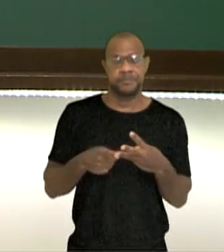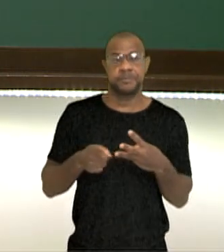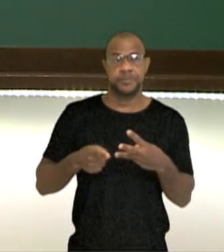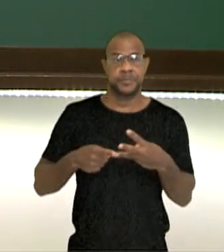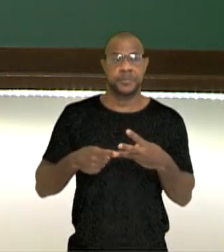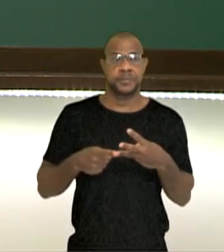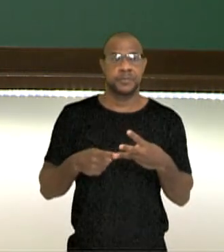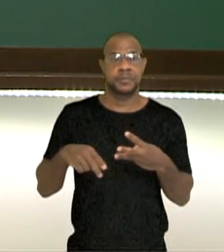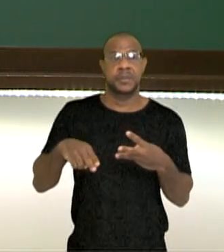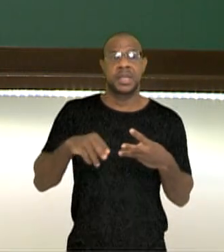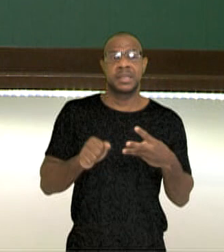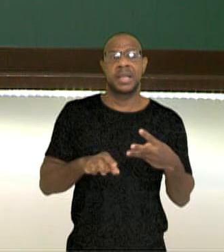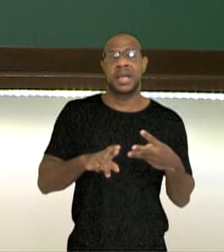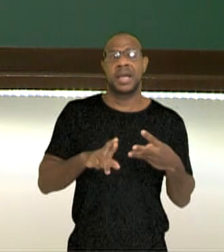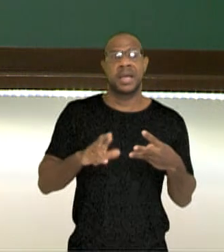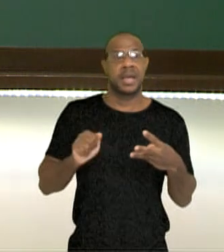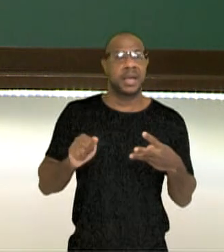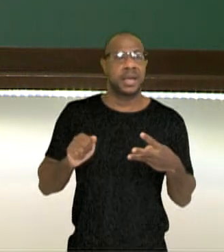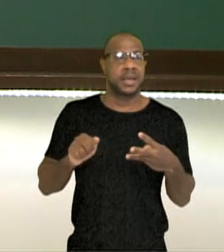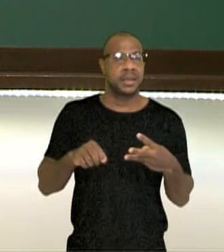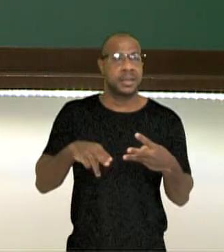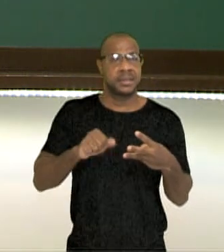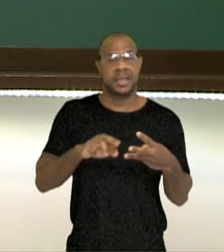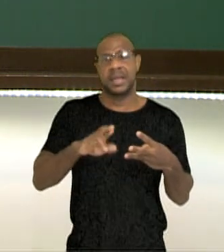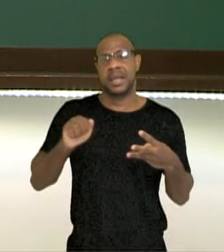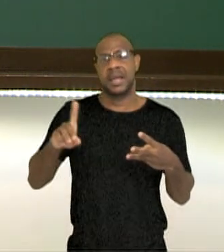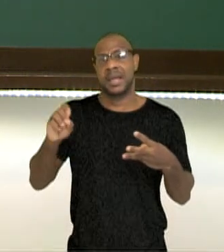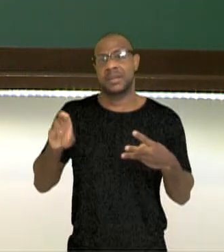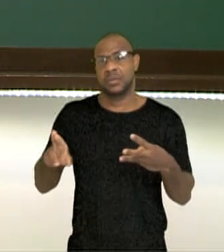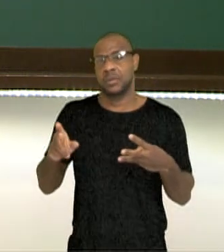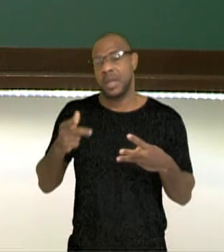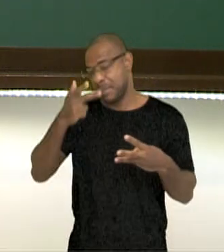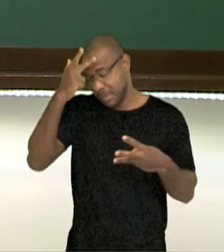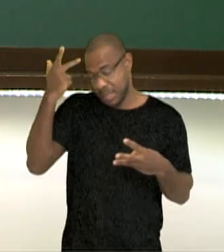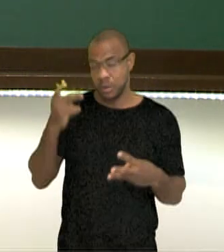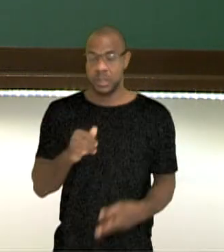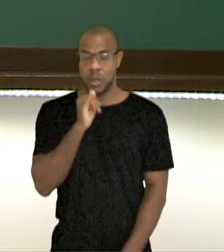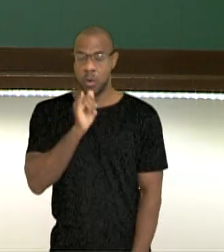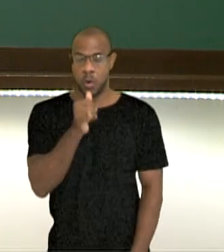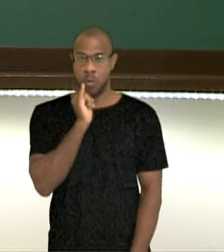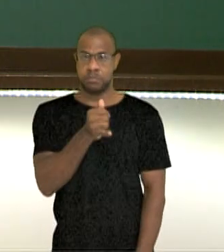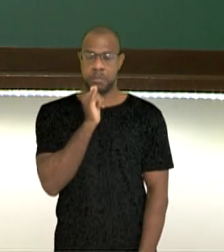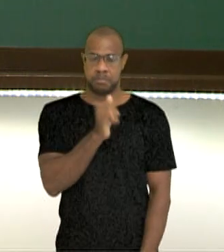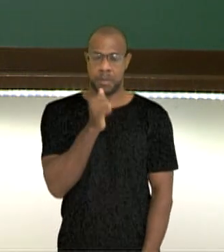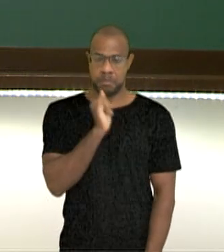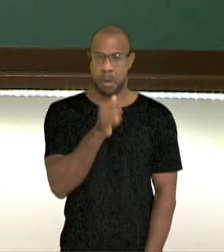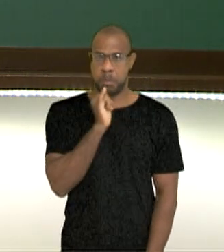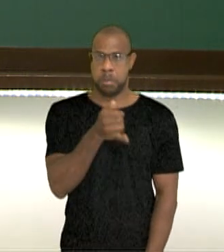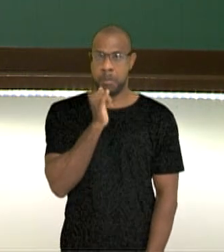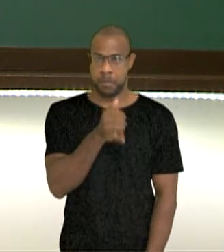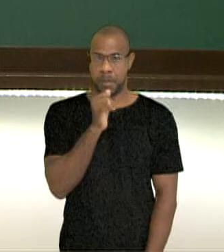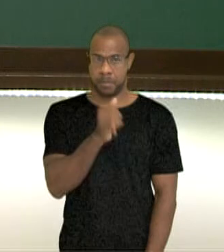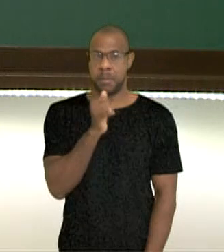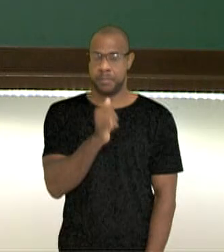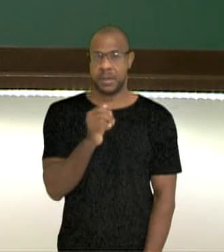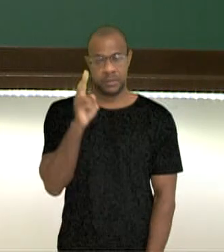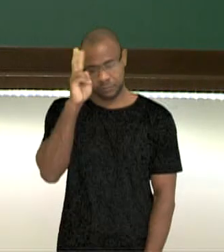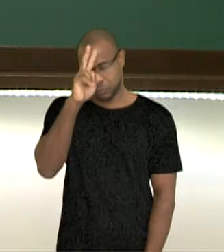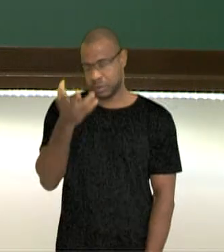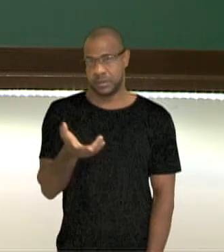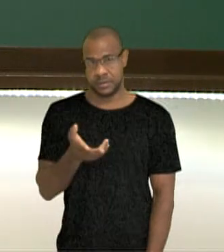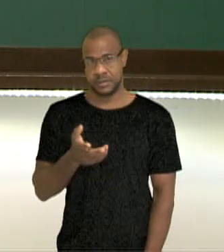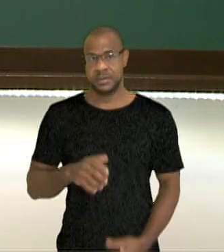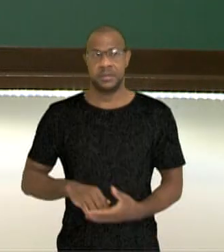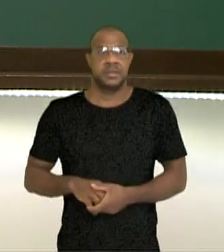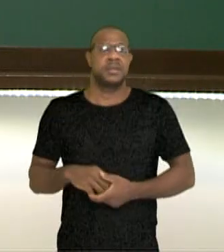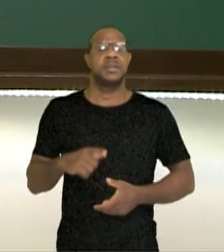espaço. Narrador. Narrador é a pessoa que conta a história. Nos textos dissertativos nós não temos narrador.